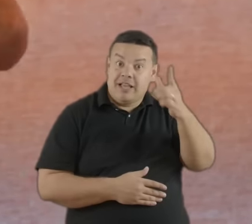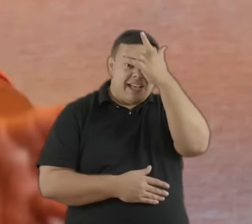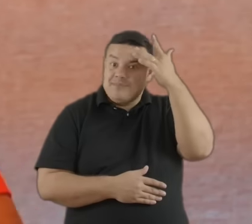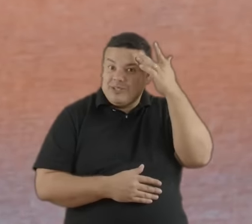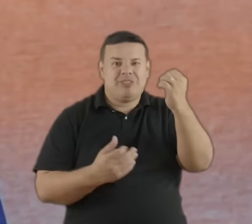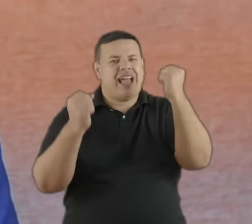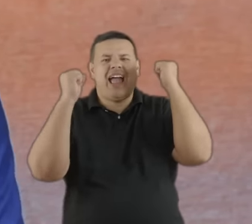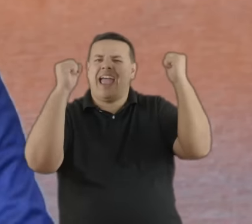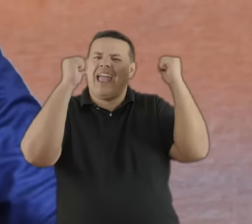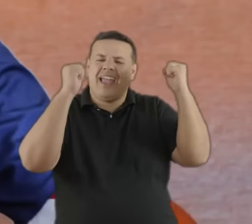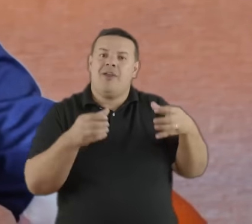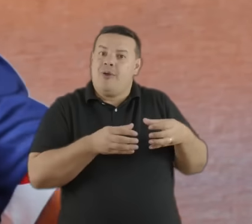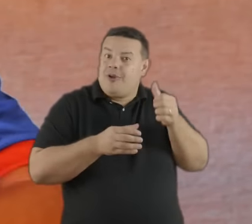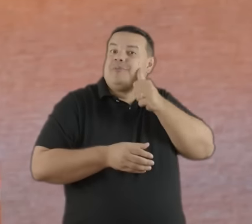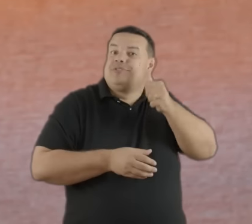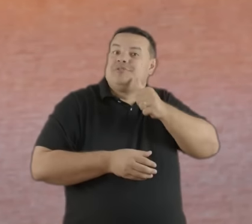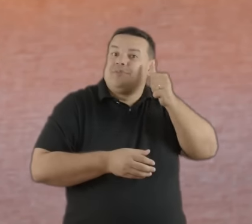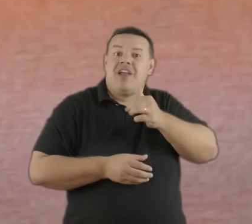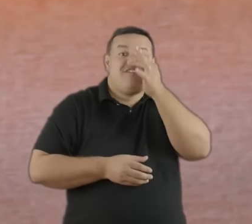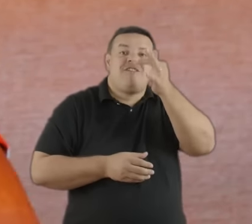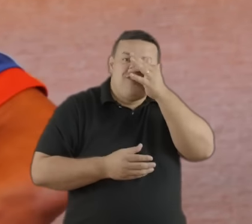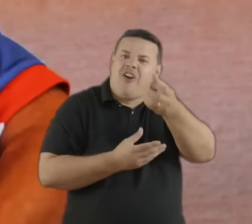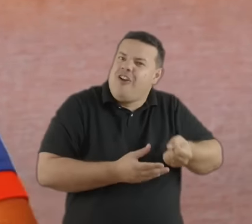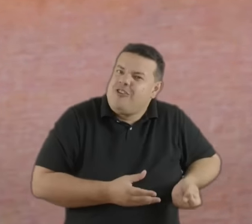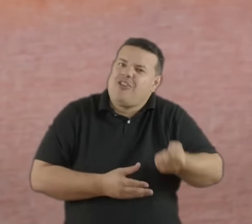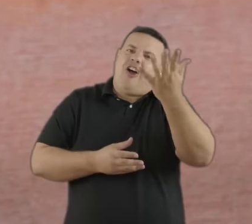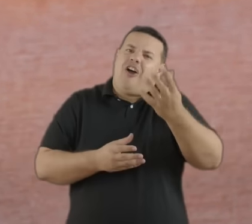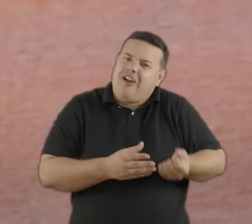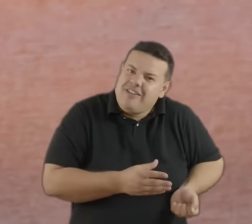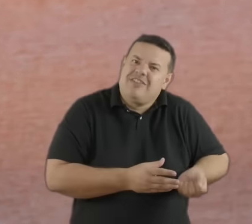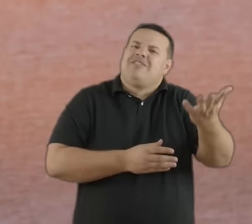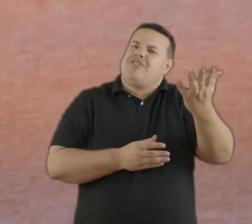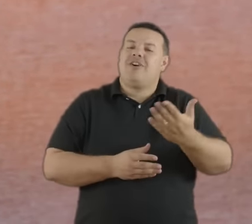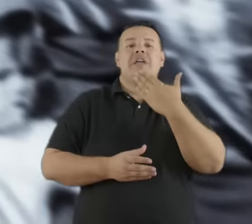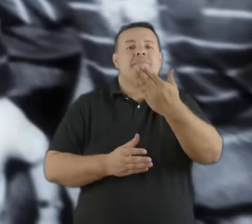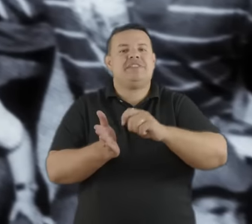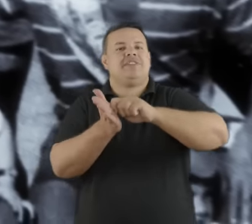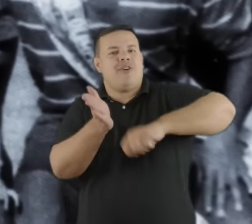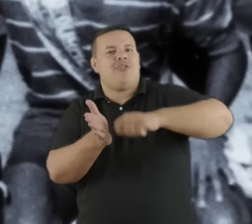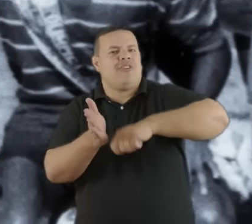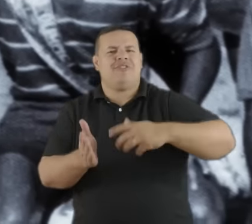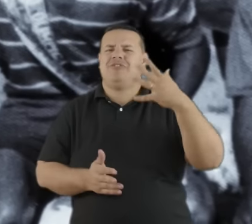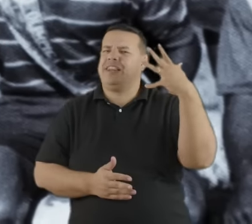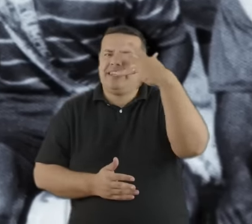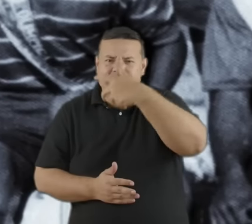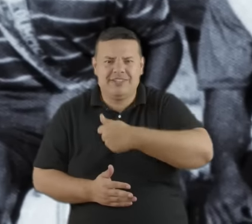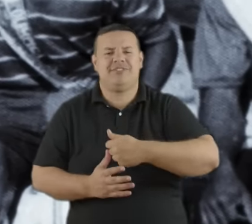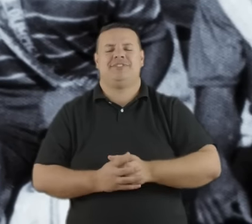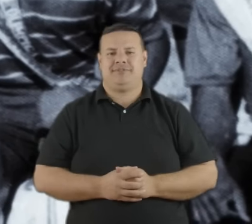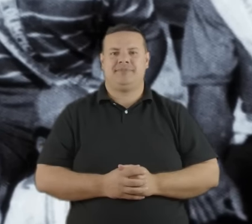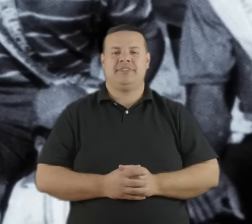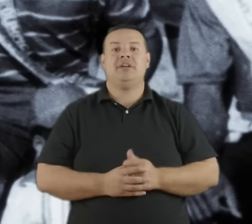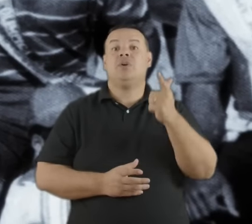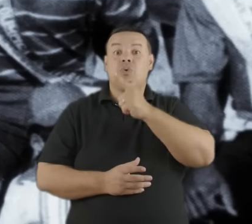jogando flores pra gente, pedindo autógrafo. Foi a coisa mais linda do mundo, primeiro título do Itabaiana. Para alcançar o título do